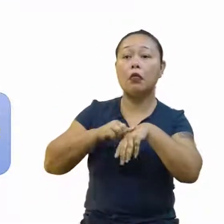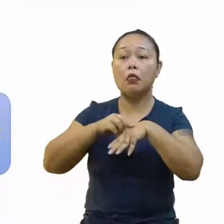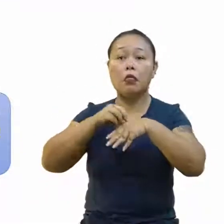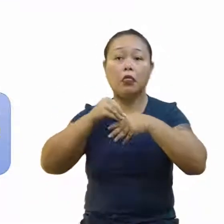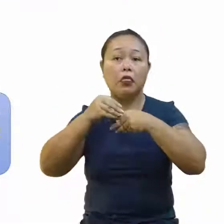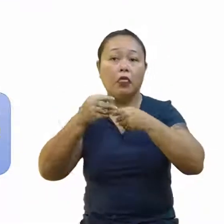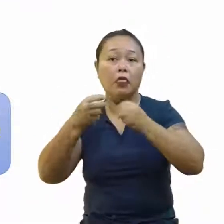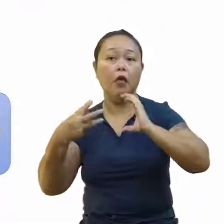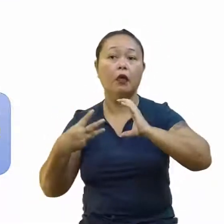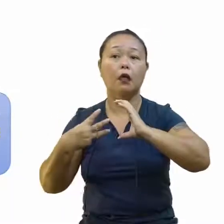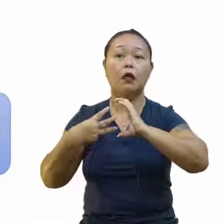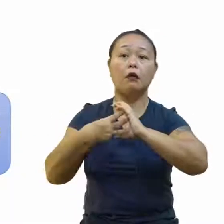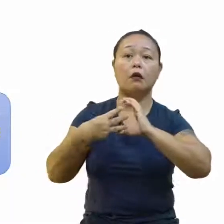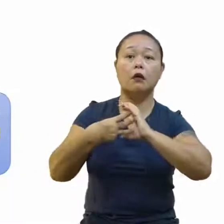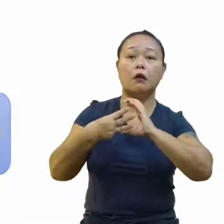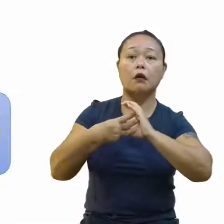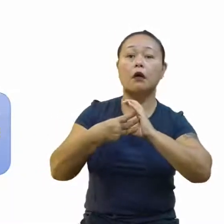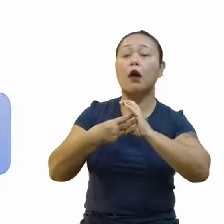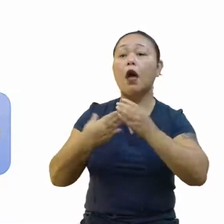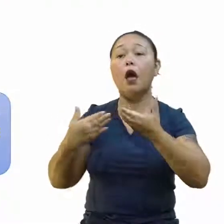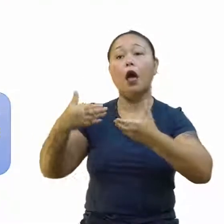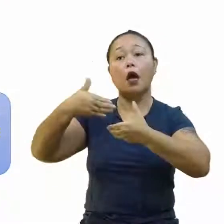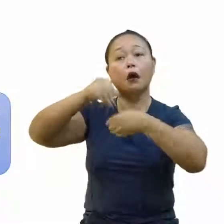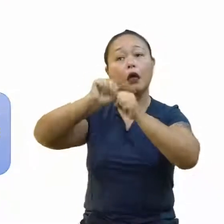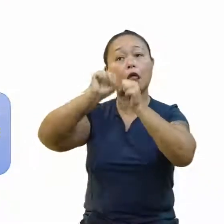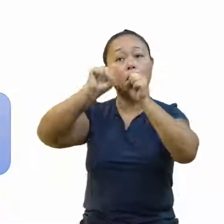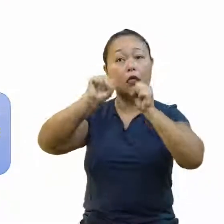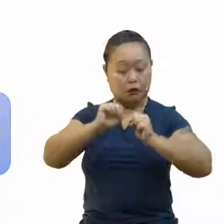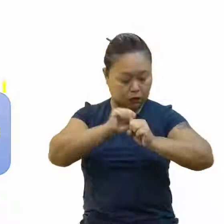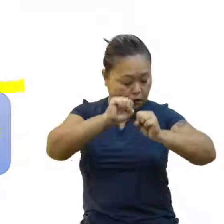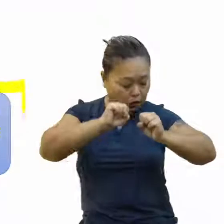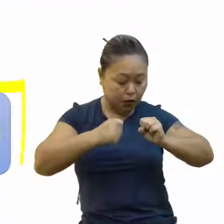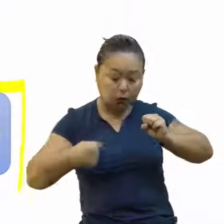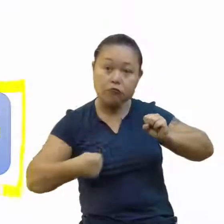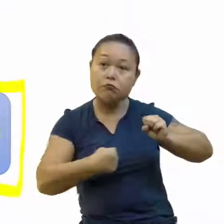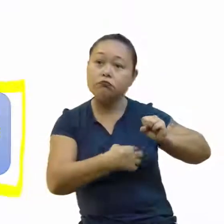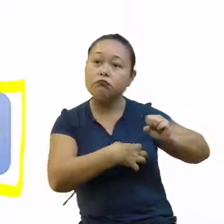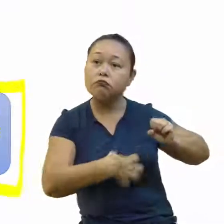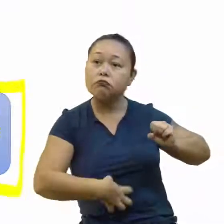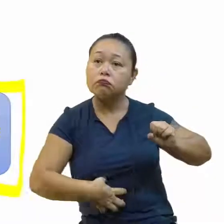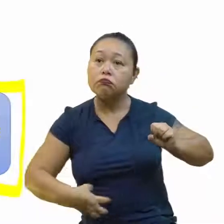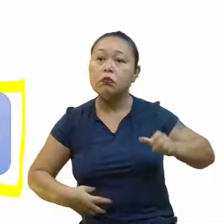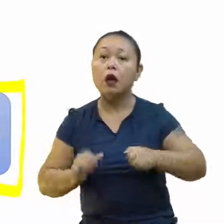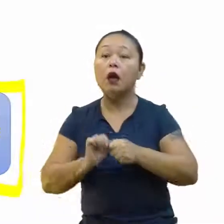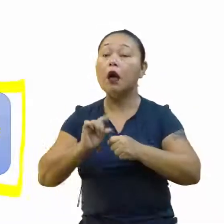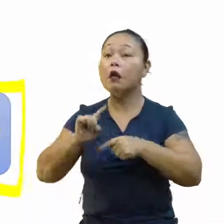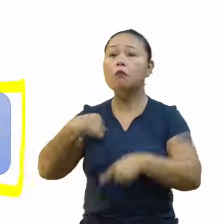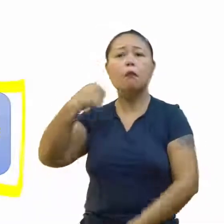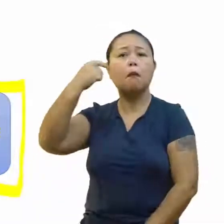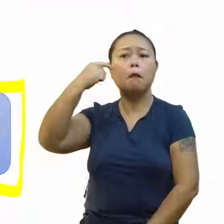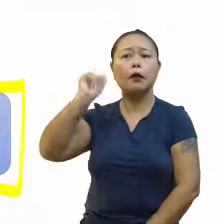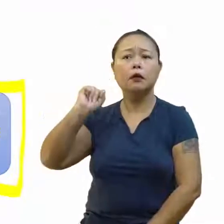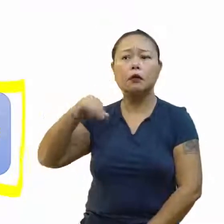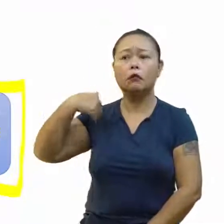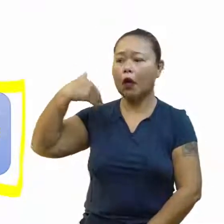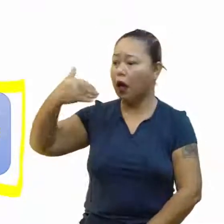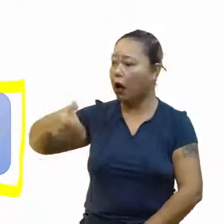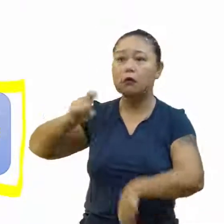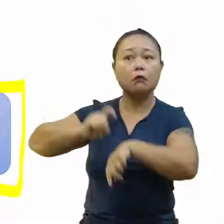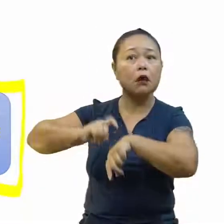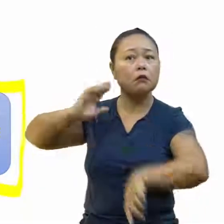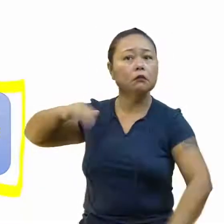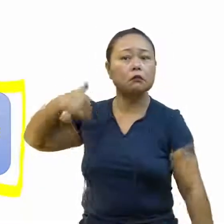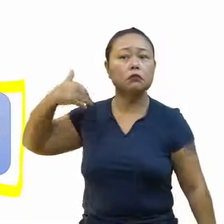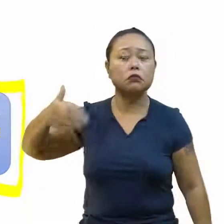tecidos, as células e até os sistemas. Então, quando a gente pensa o efeito dela a longo prazo, né,